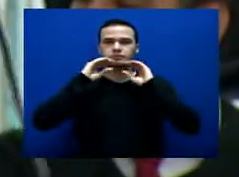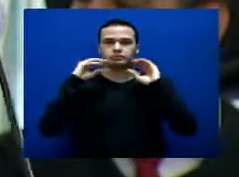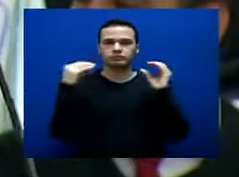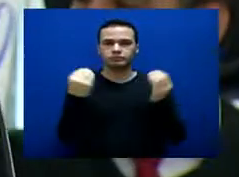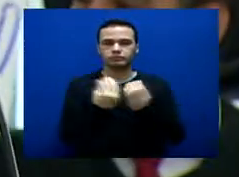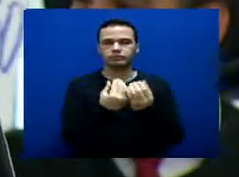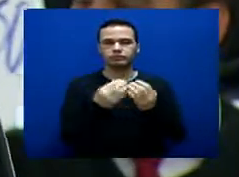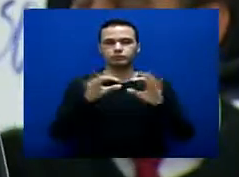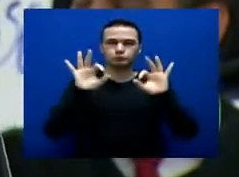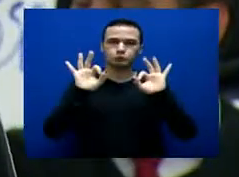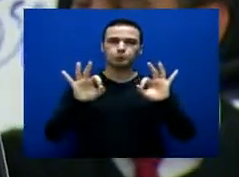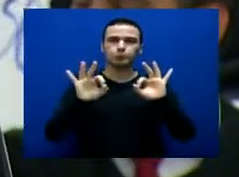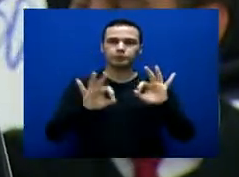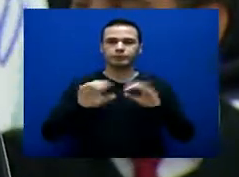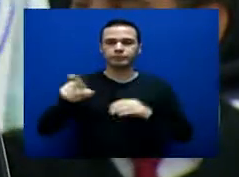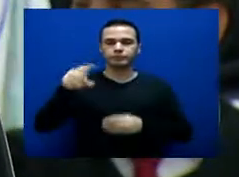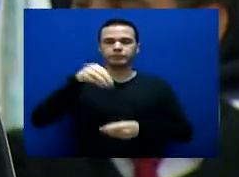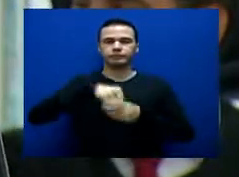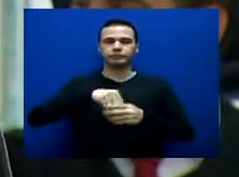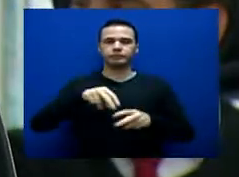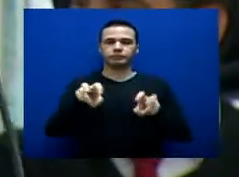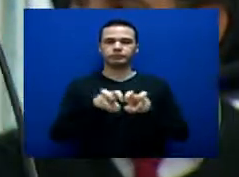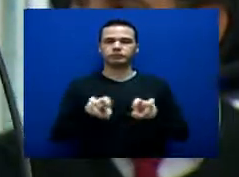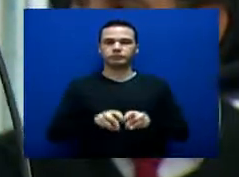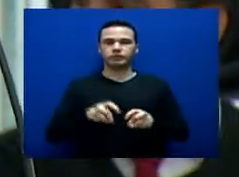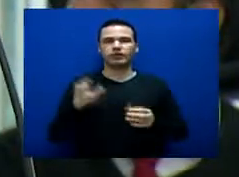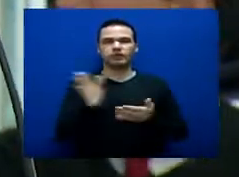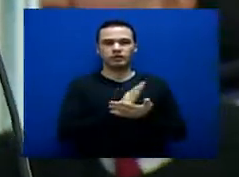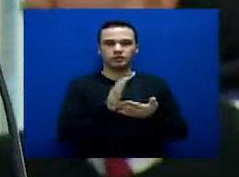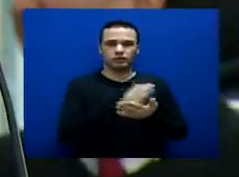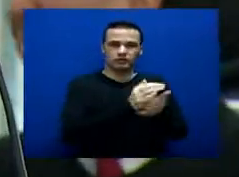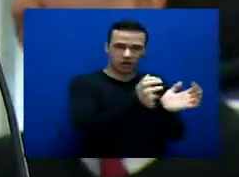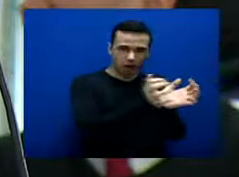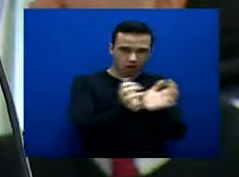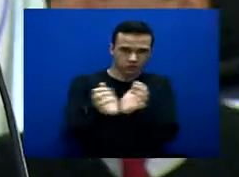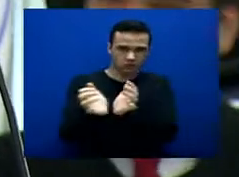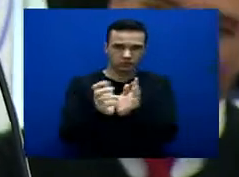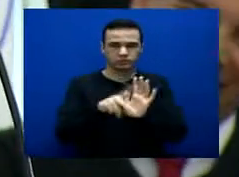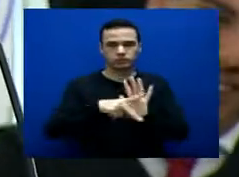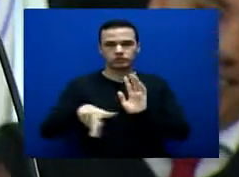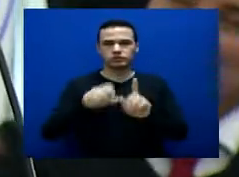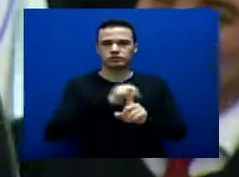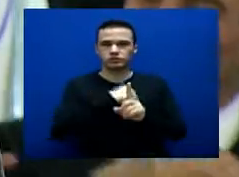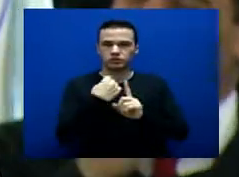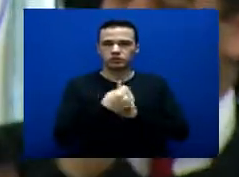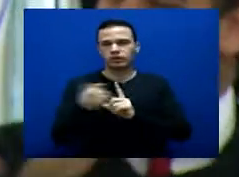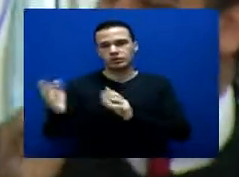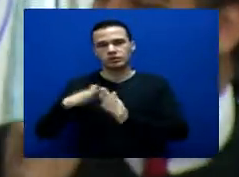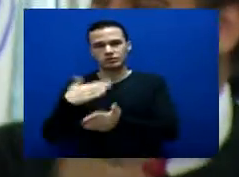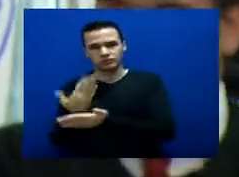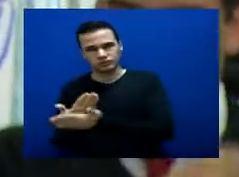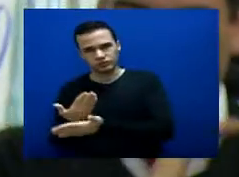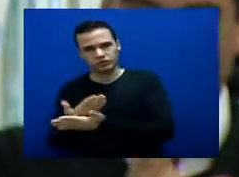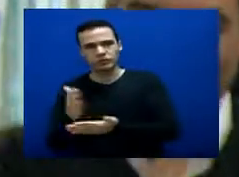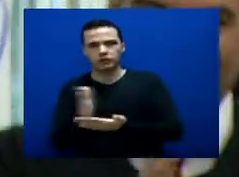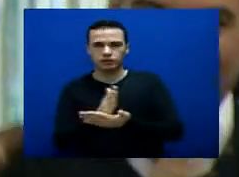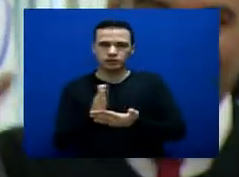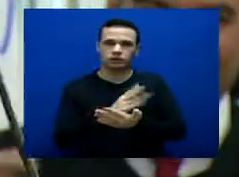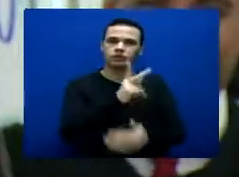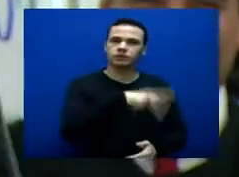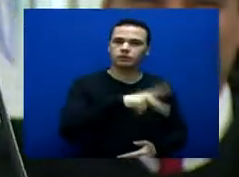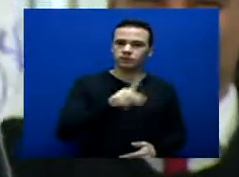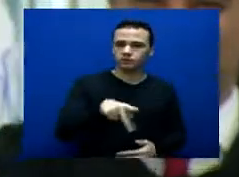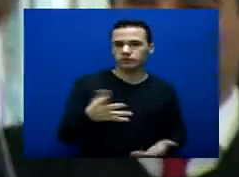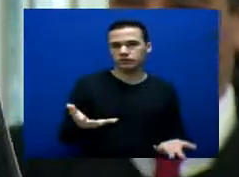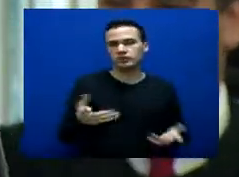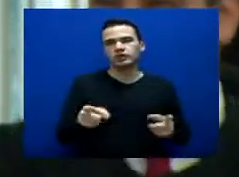especial aos que estão aqui hoje, que tem vários movimentos sociais. É, movimento estudantil, movimento